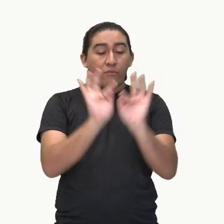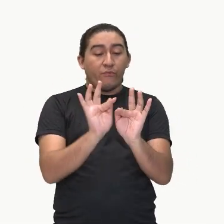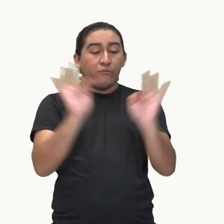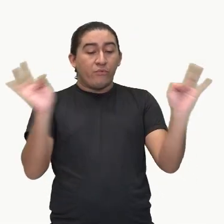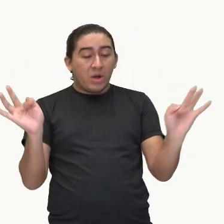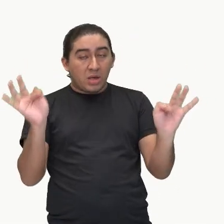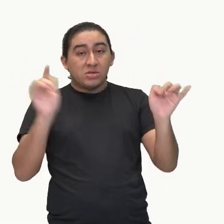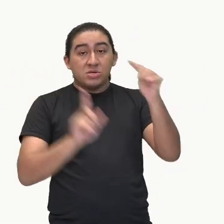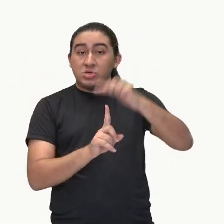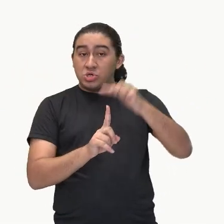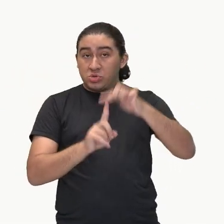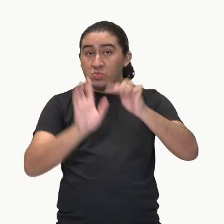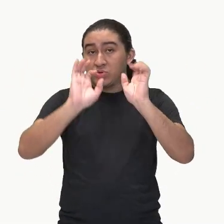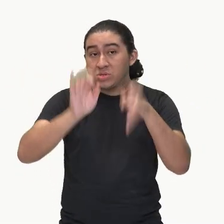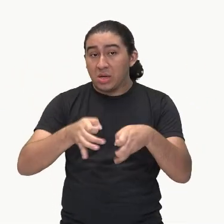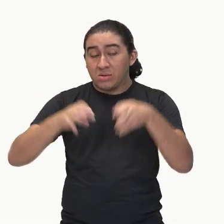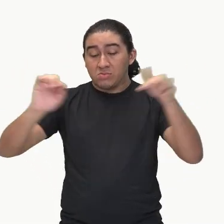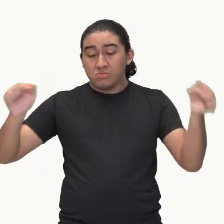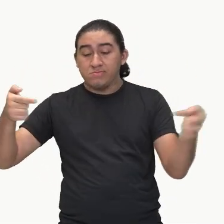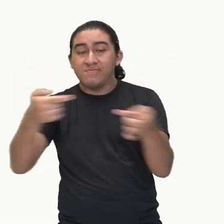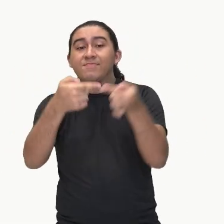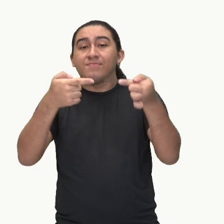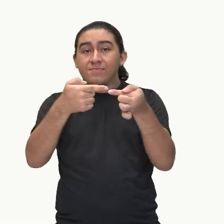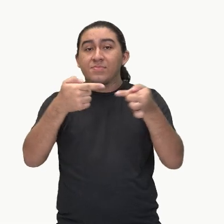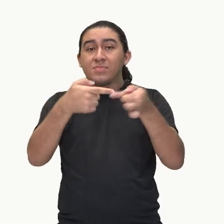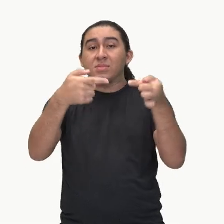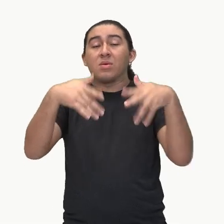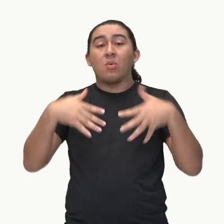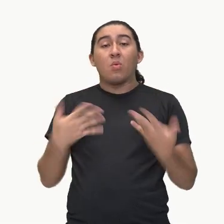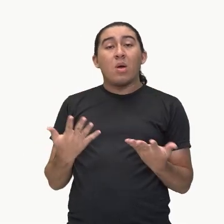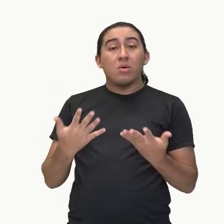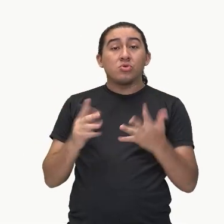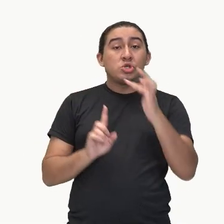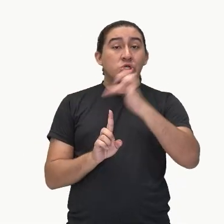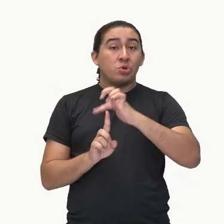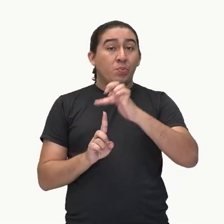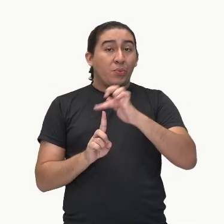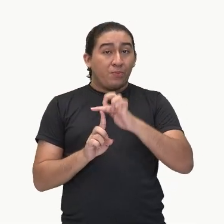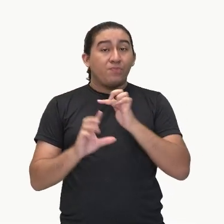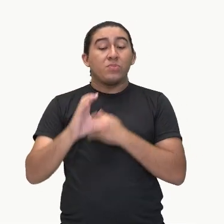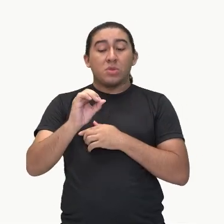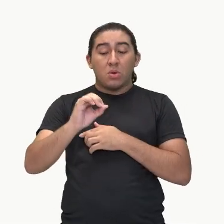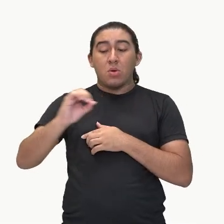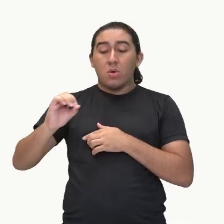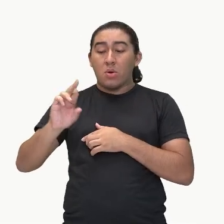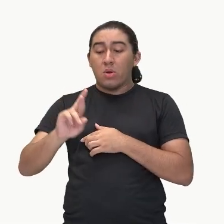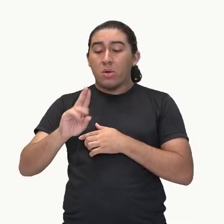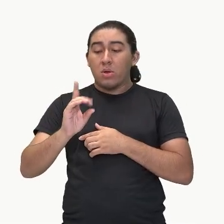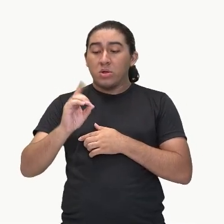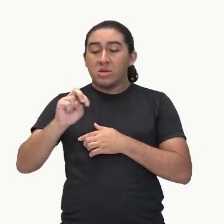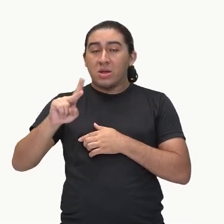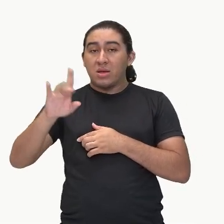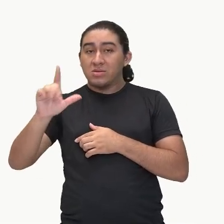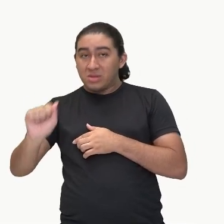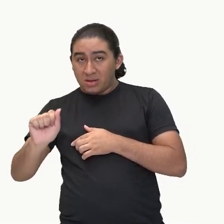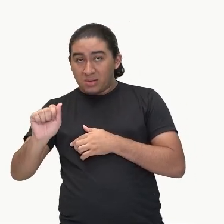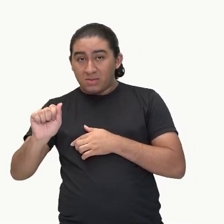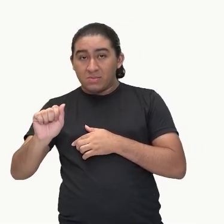classificar essa minha segunda oração como uma coordenada